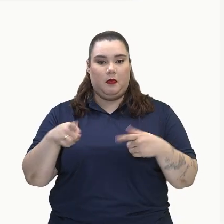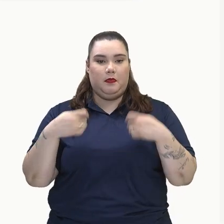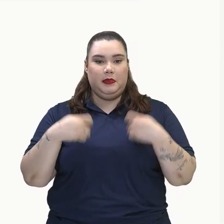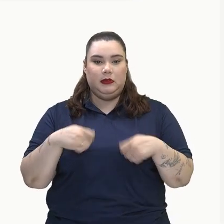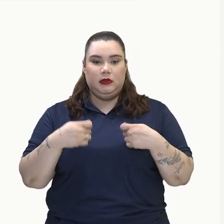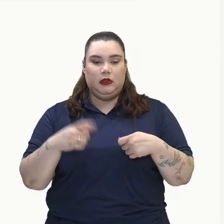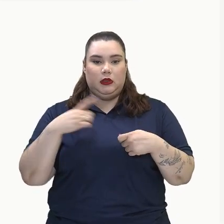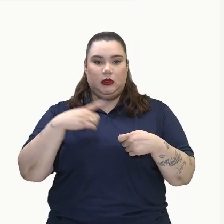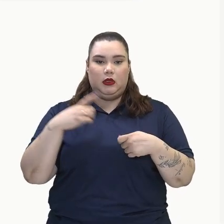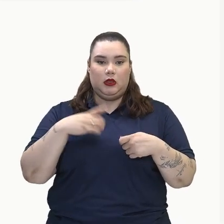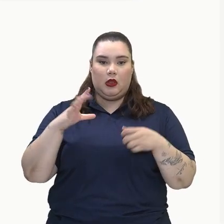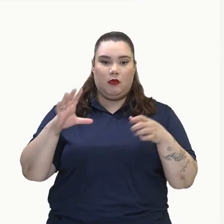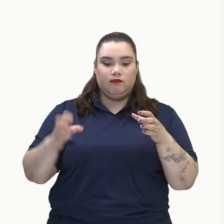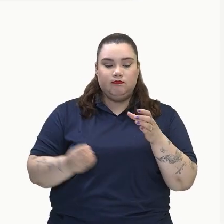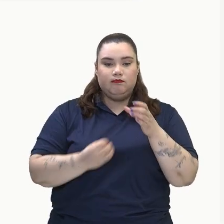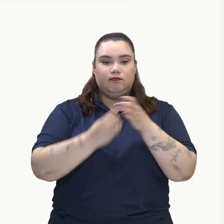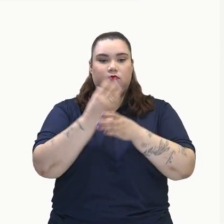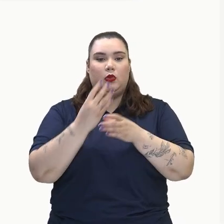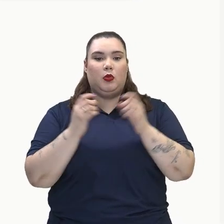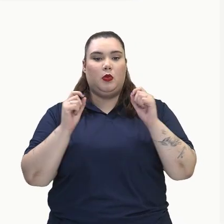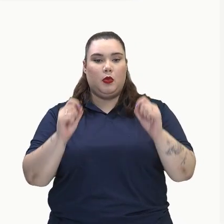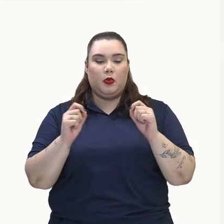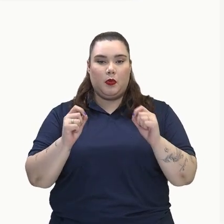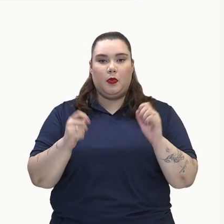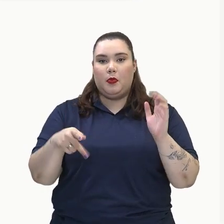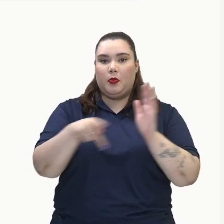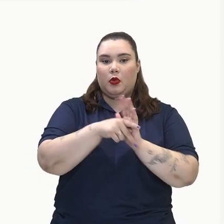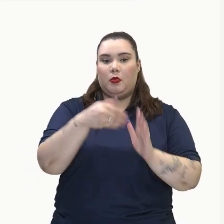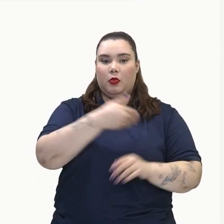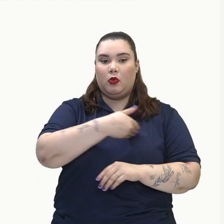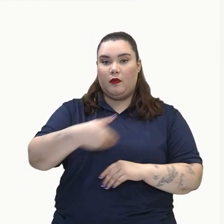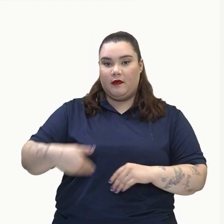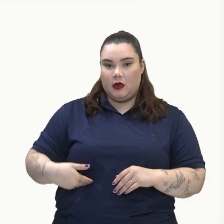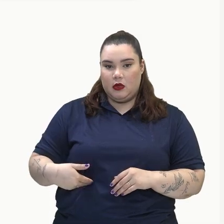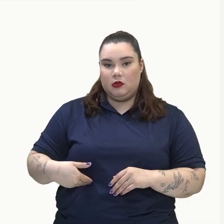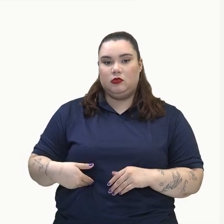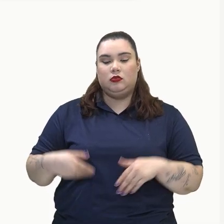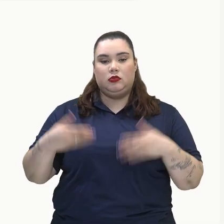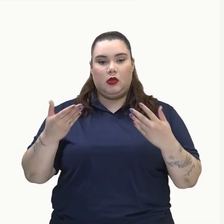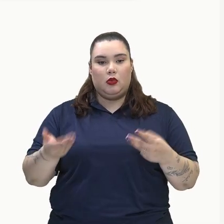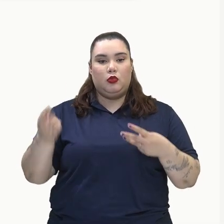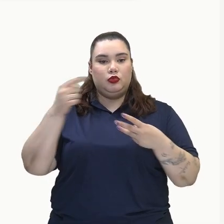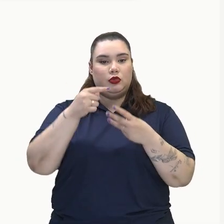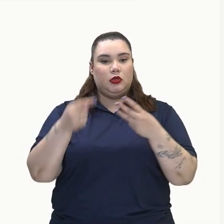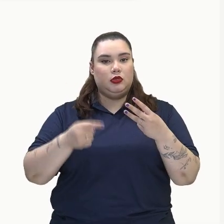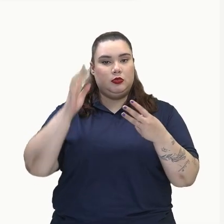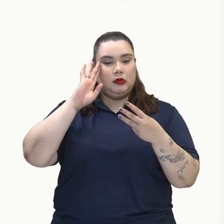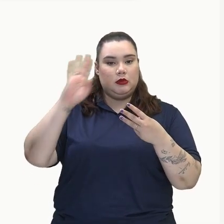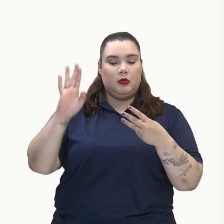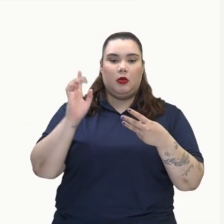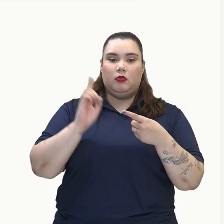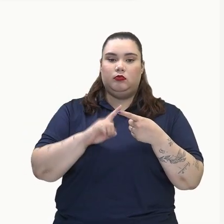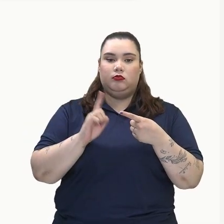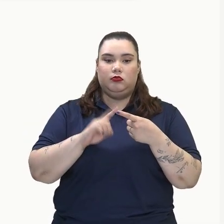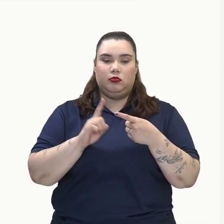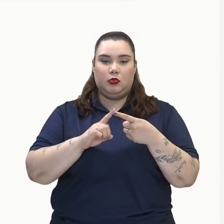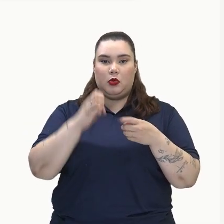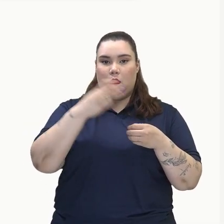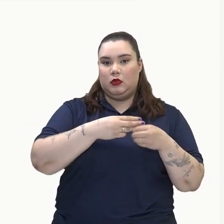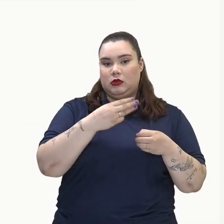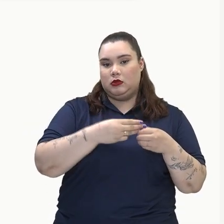ser instituída, ela tem que ser criada pelo poder público, nas suas 3 esferas. Então, o